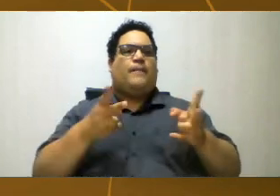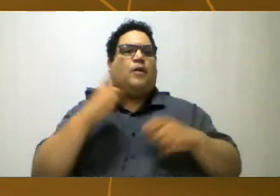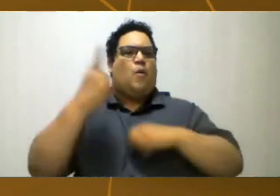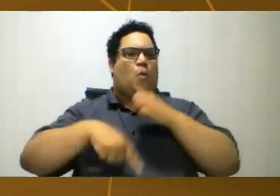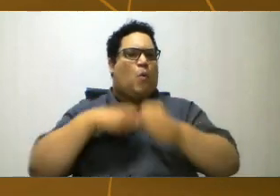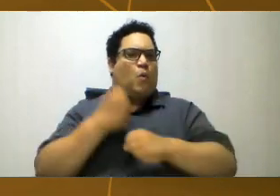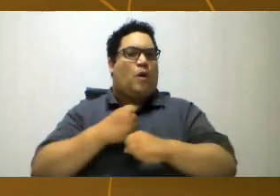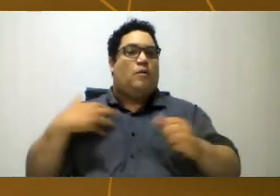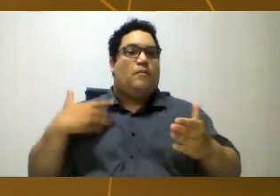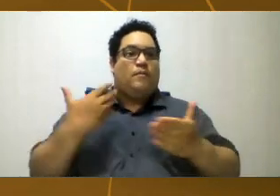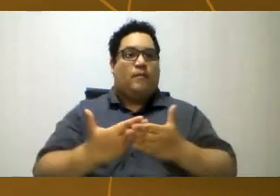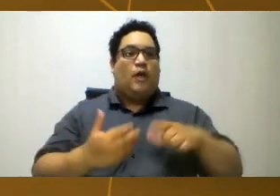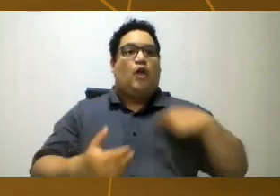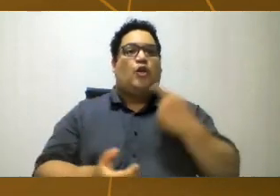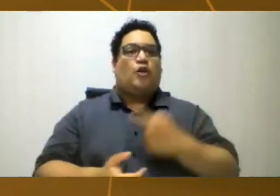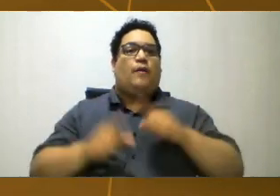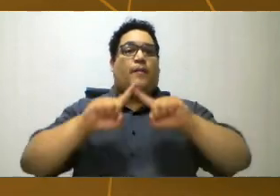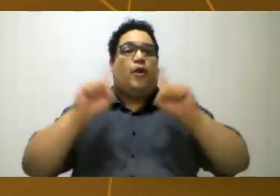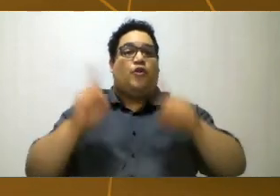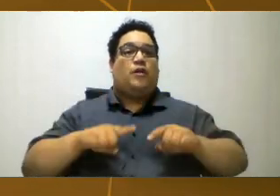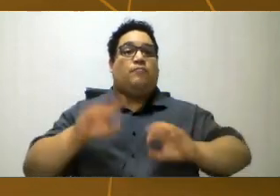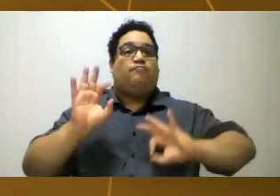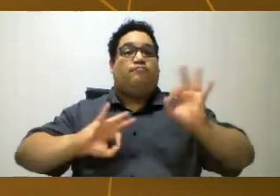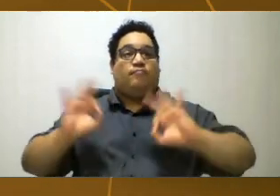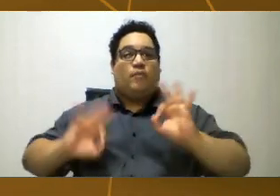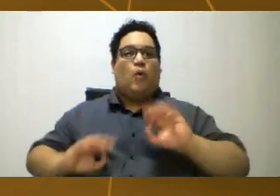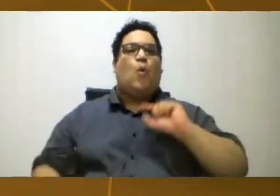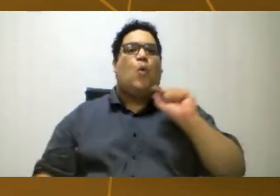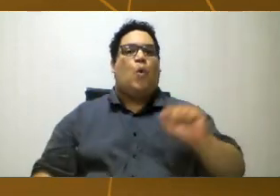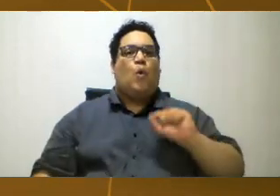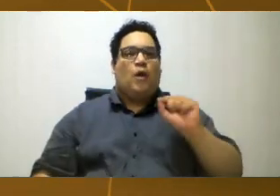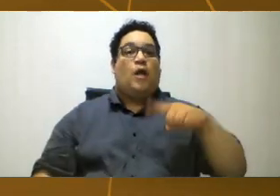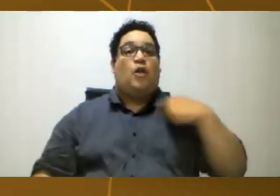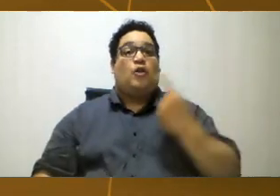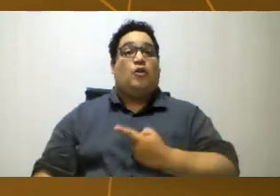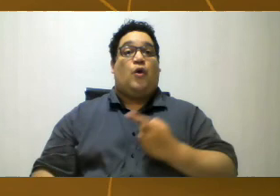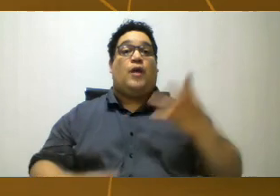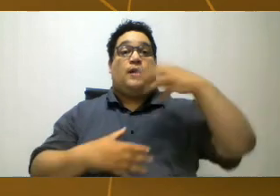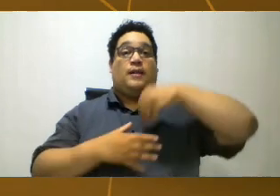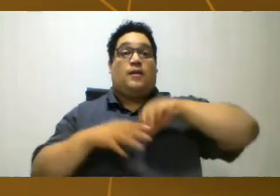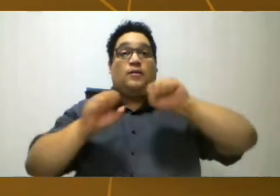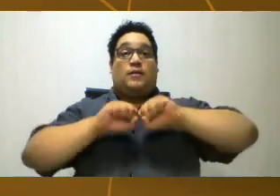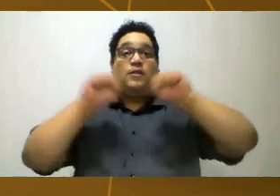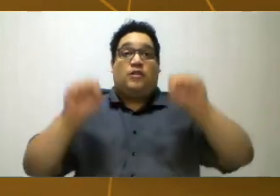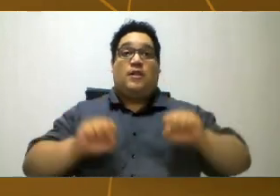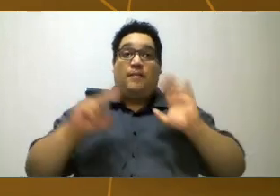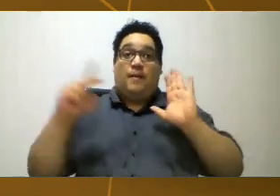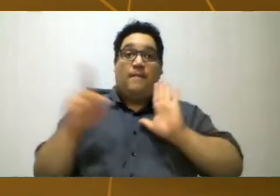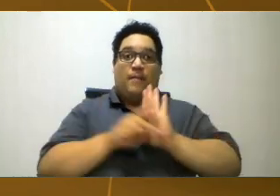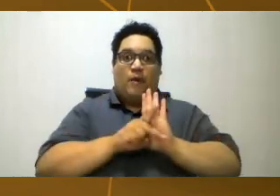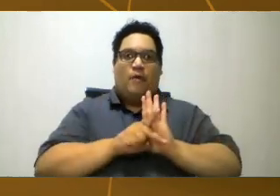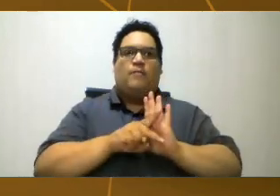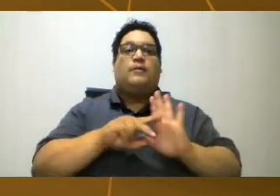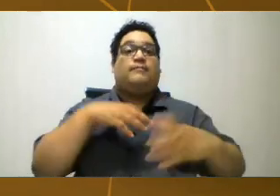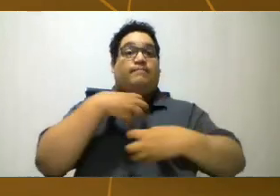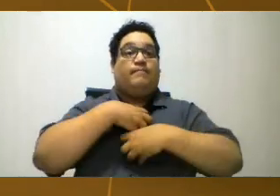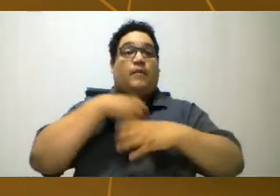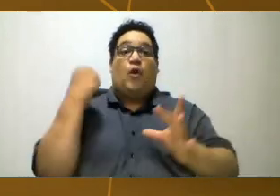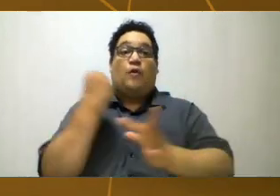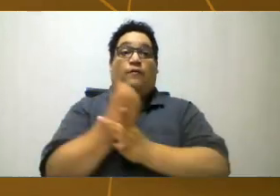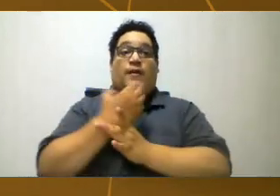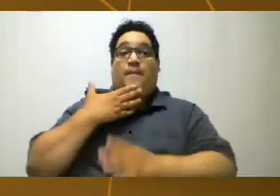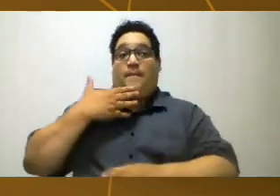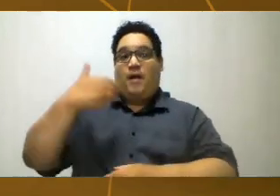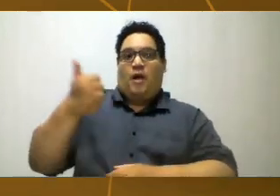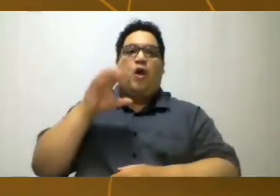gente tem feito do projeto, que quando a gente está no nosso sistema mesmo próprio de rede sem fio, é muito mais confiável, é muito melhor, é mais